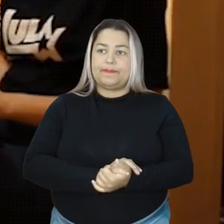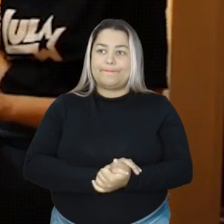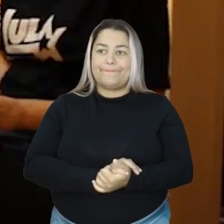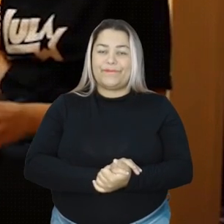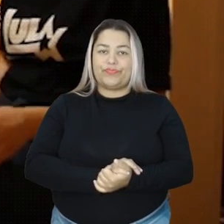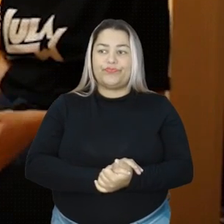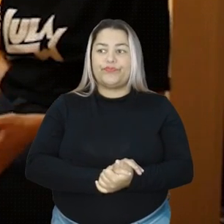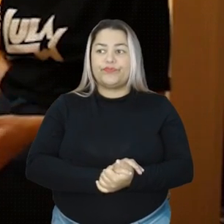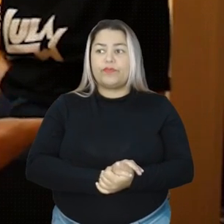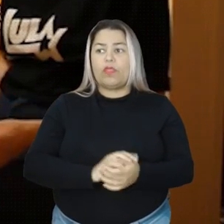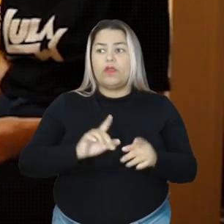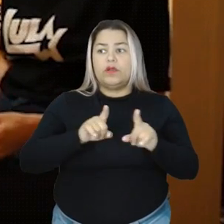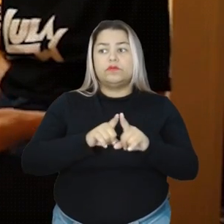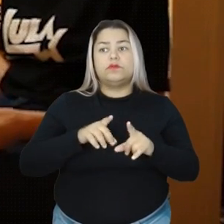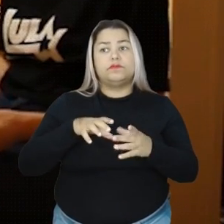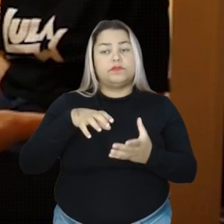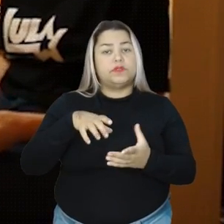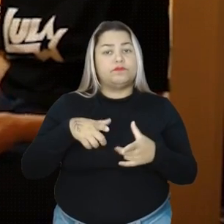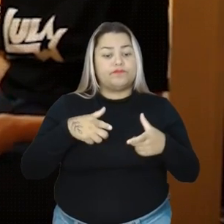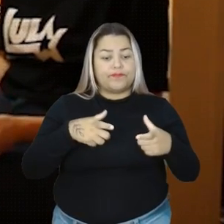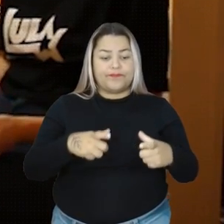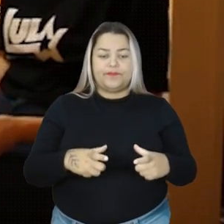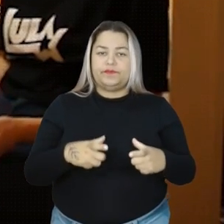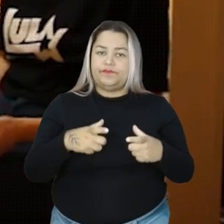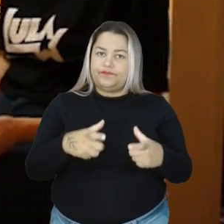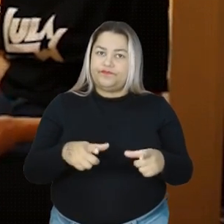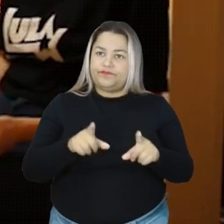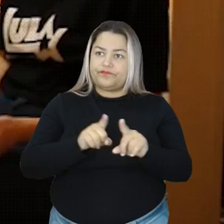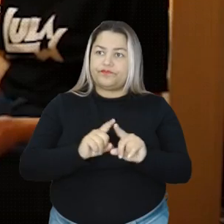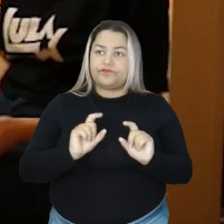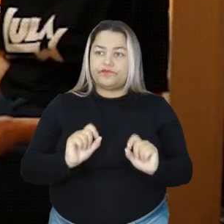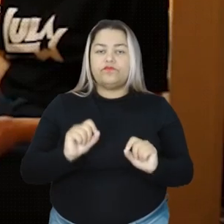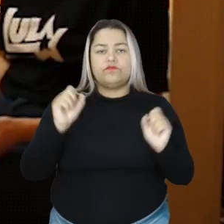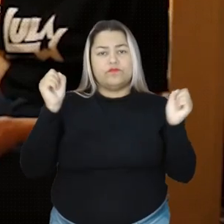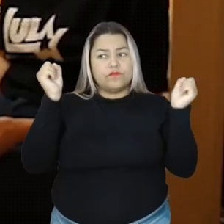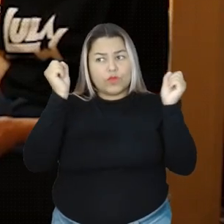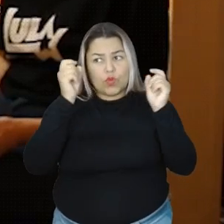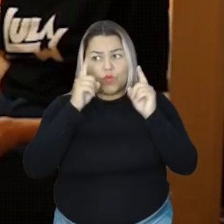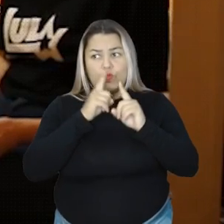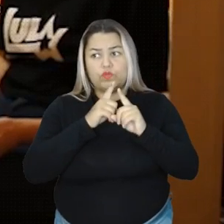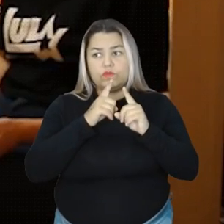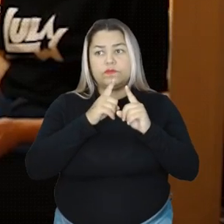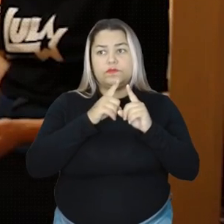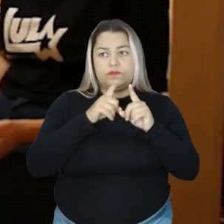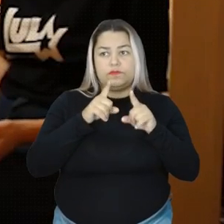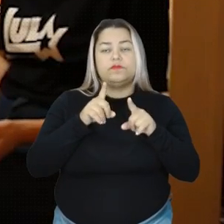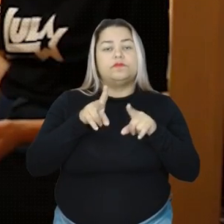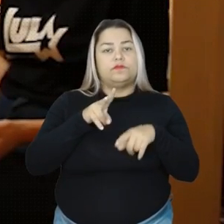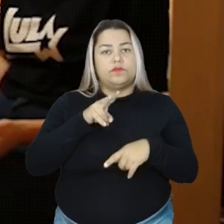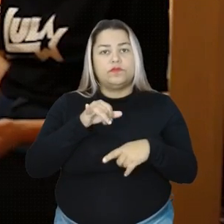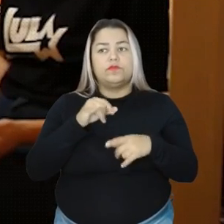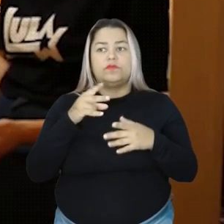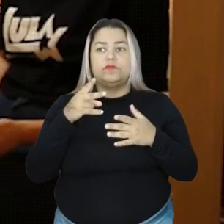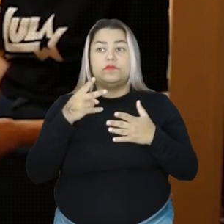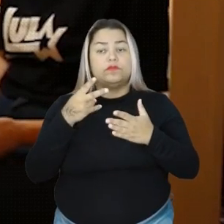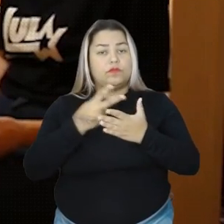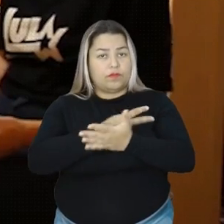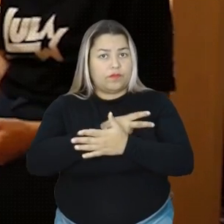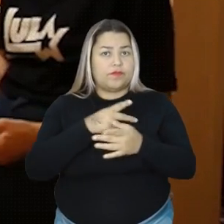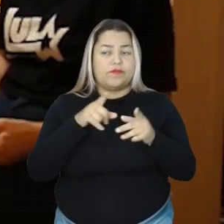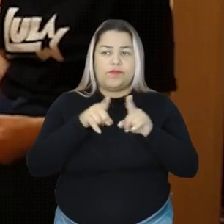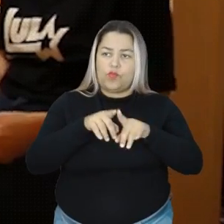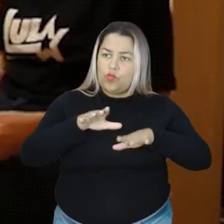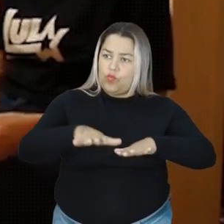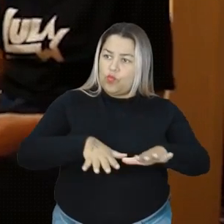parte considerável desse campo aí governando, com as dificuldades que tem, evidentemente que nós temos contrariado, temos no